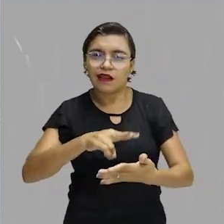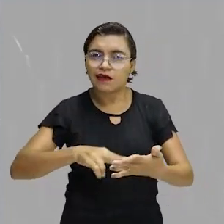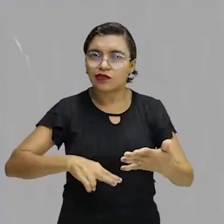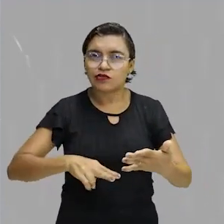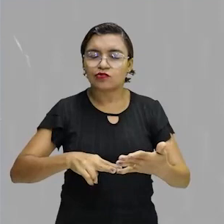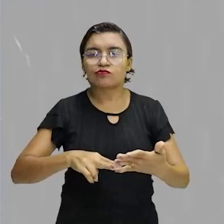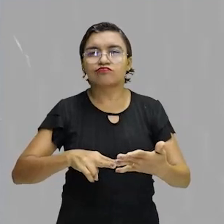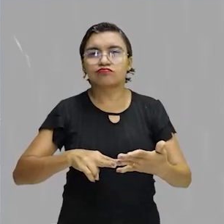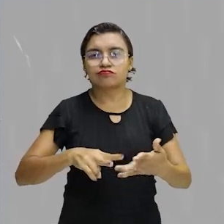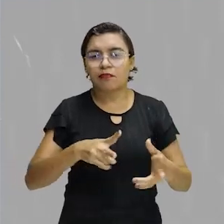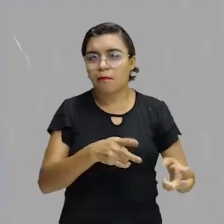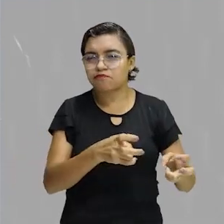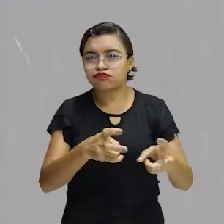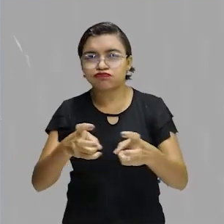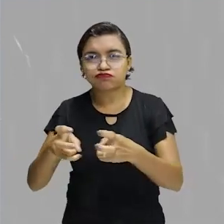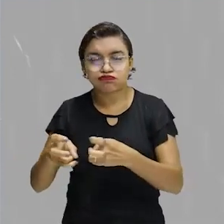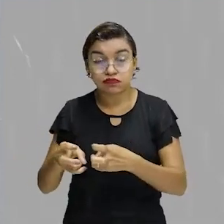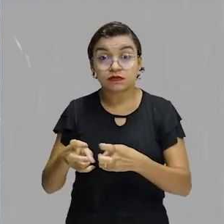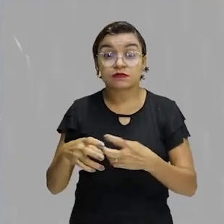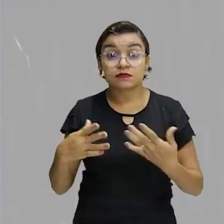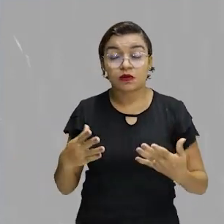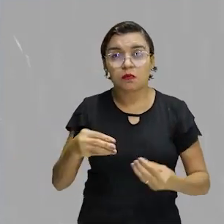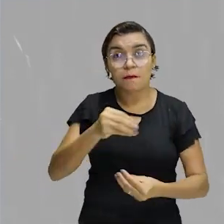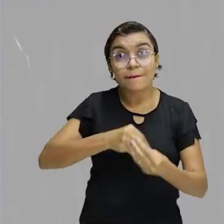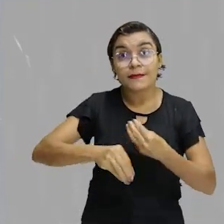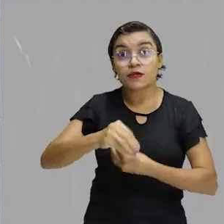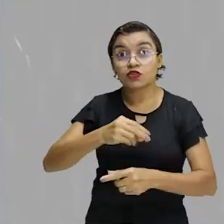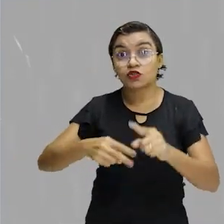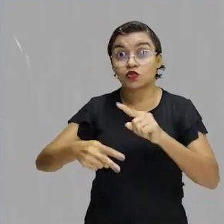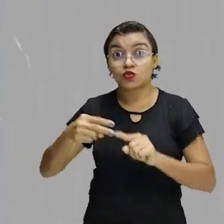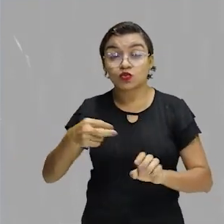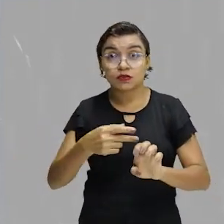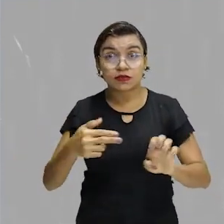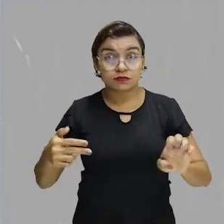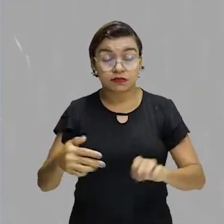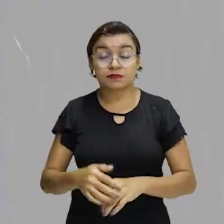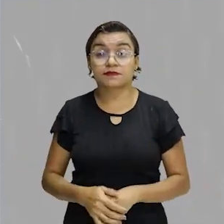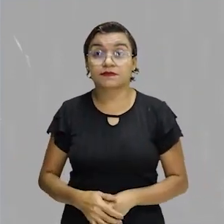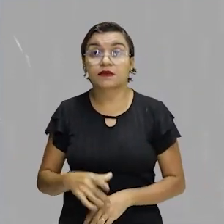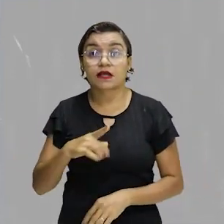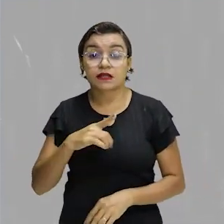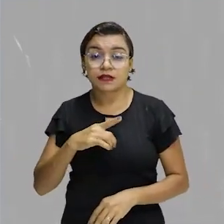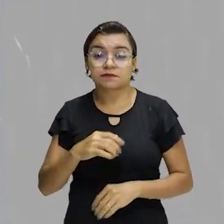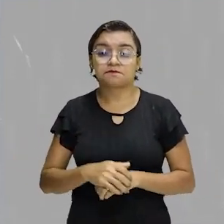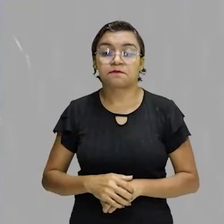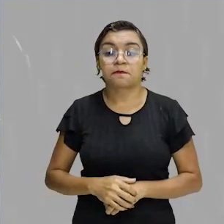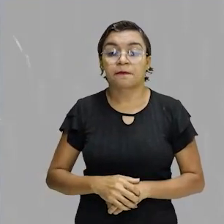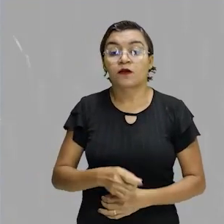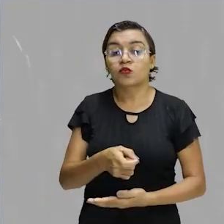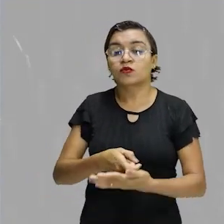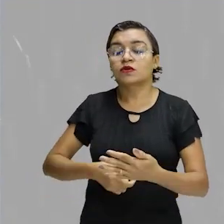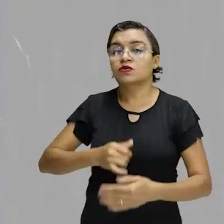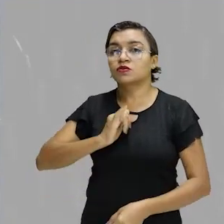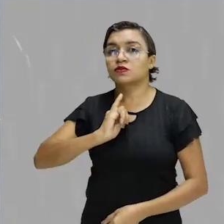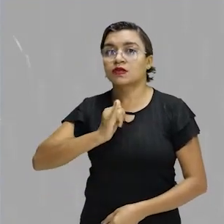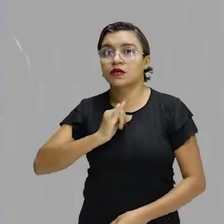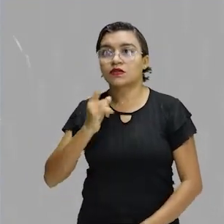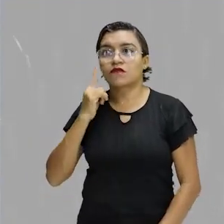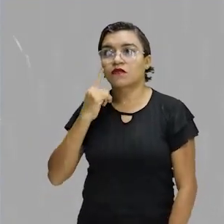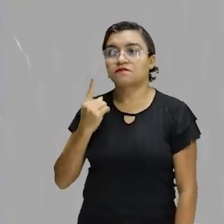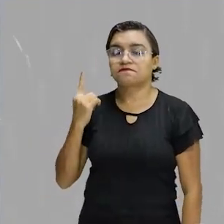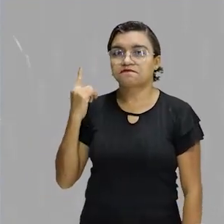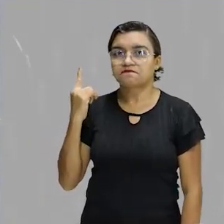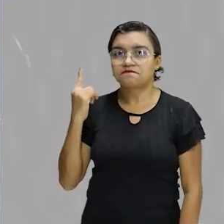mais atenção. Então, ele mistura os dois elementos. Eles podem incluir o texto narrativo, short